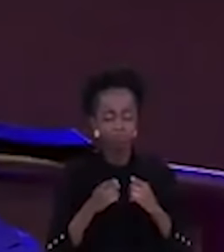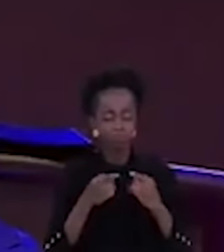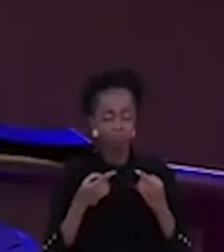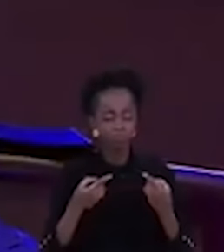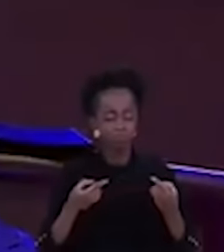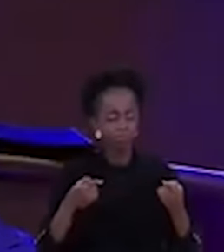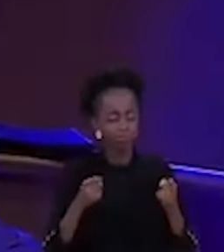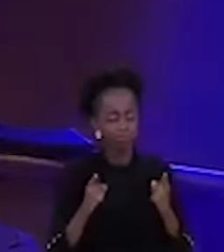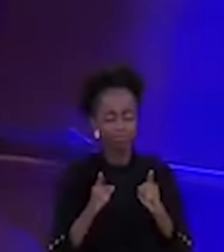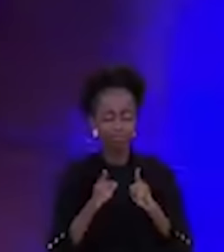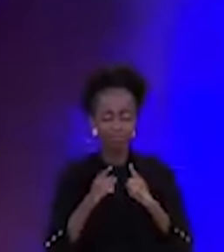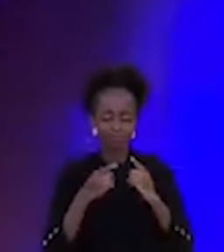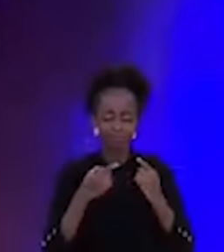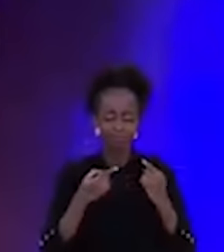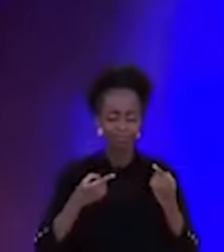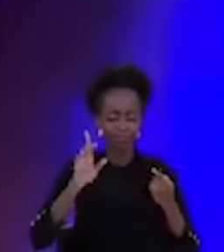No poço Te